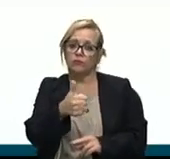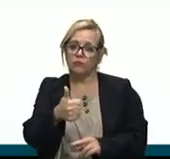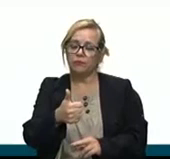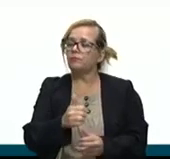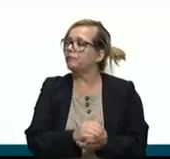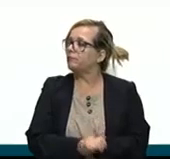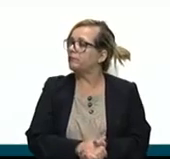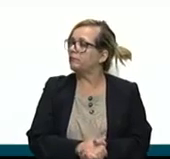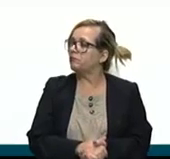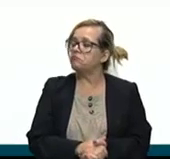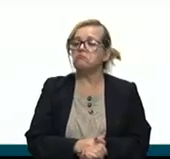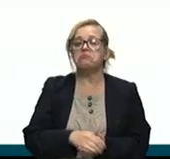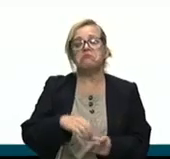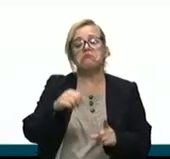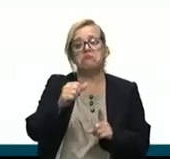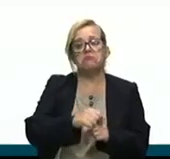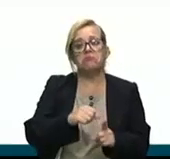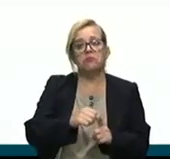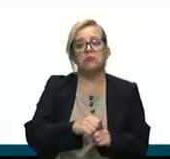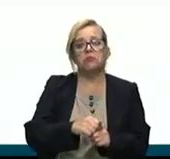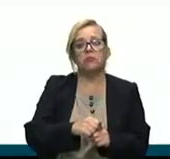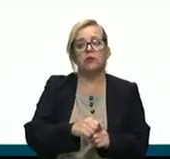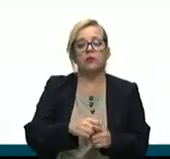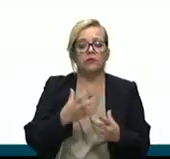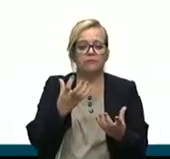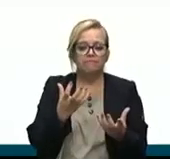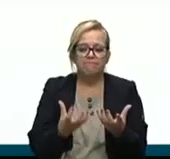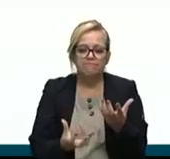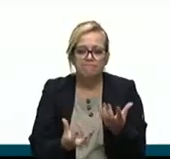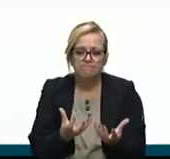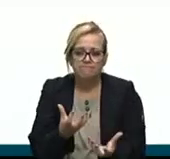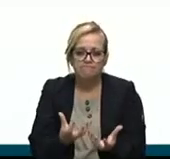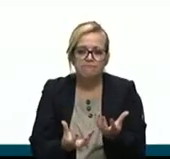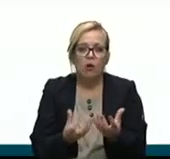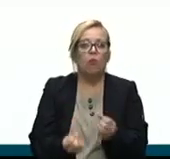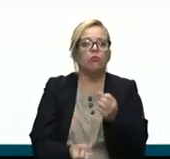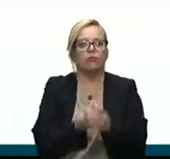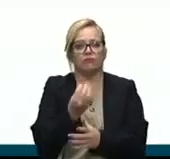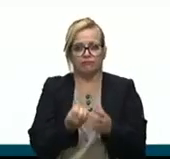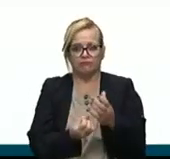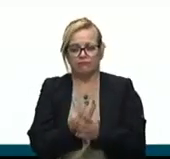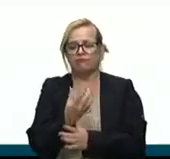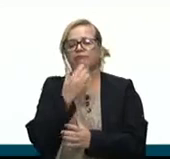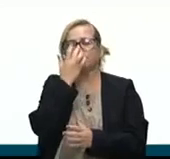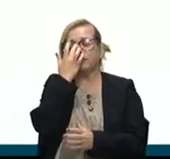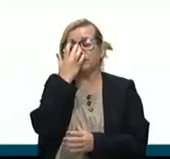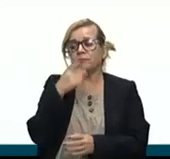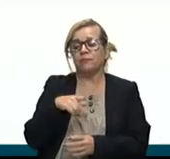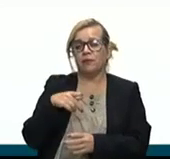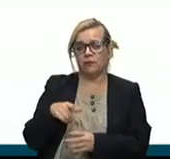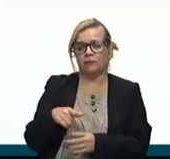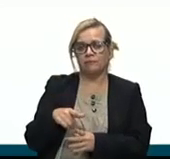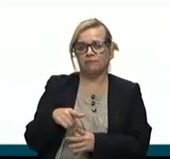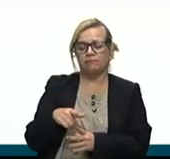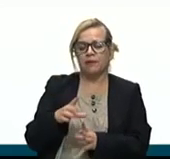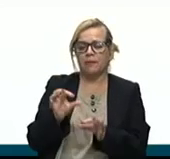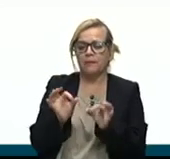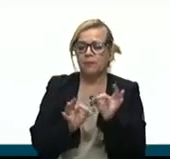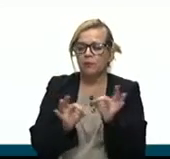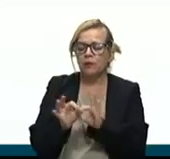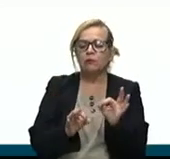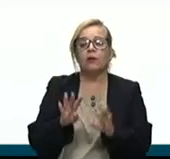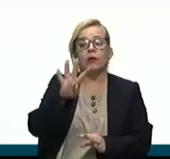O mês e a sua respectiva produção. E essa construção ela é feita a partir da